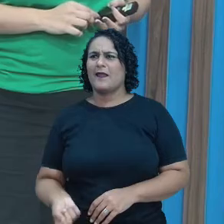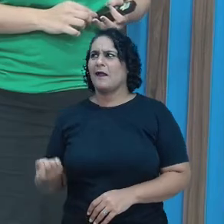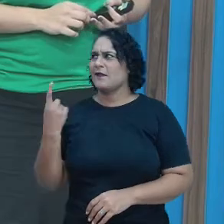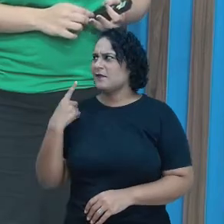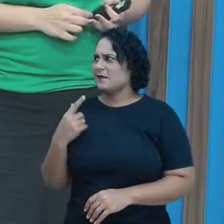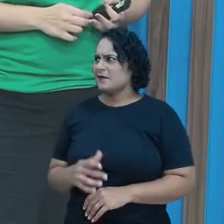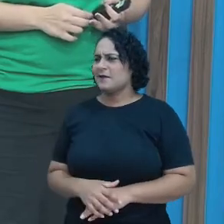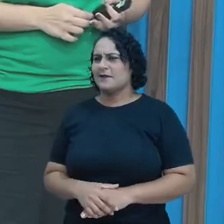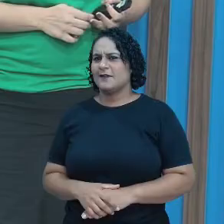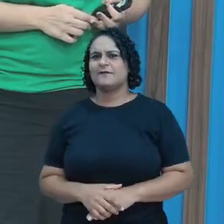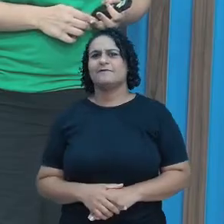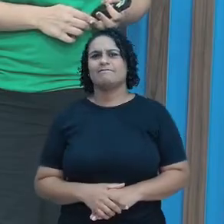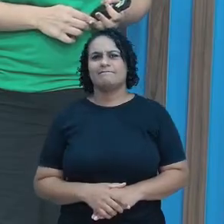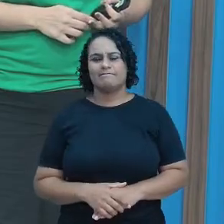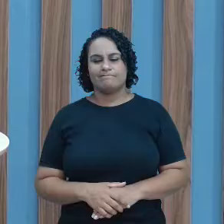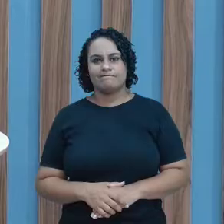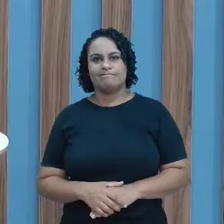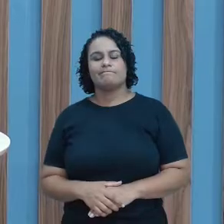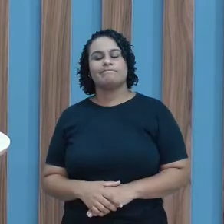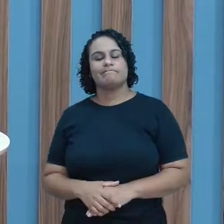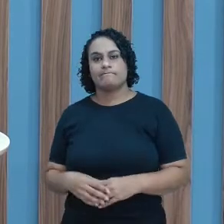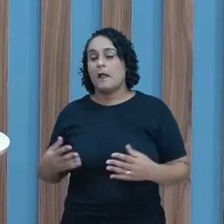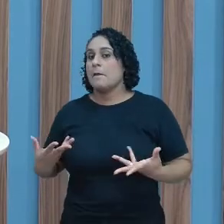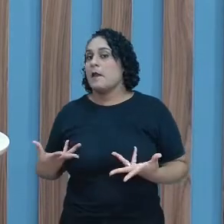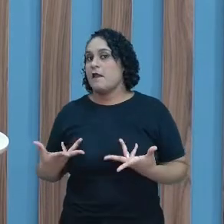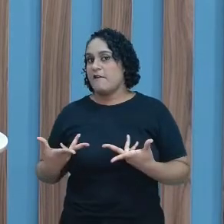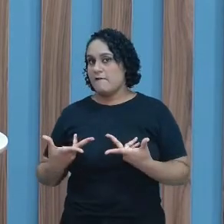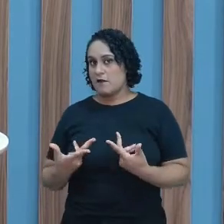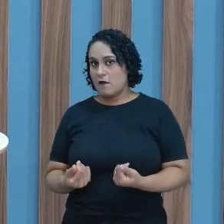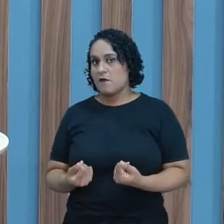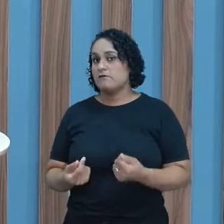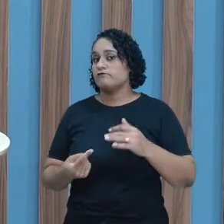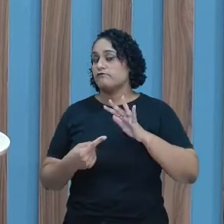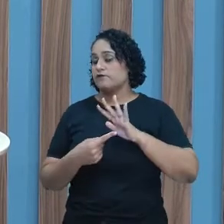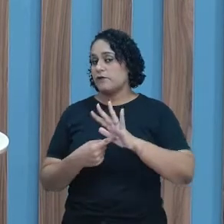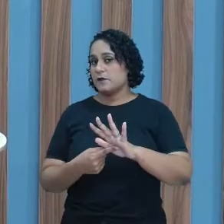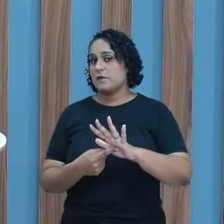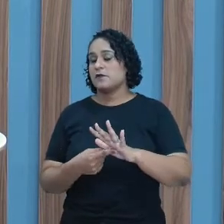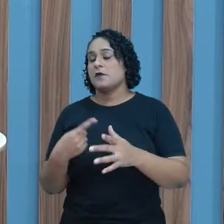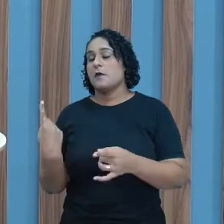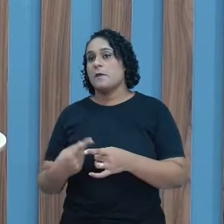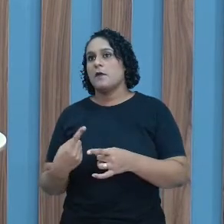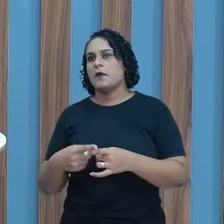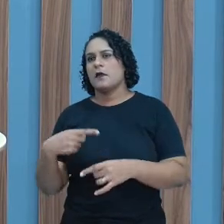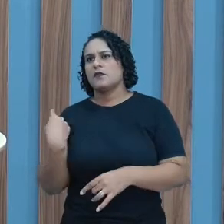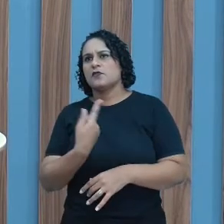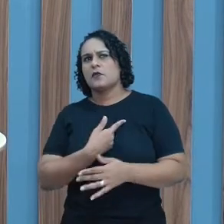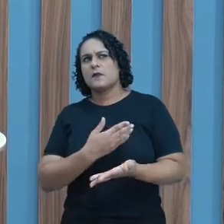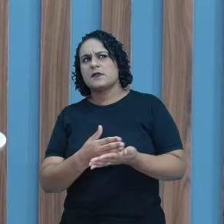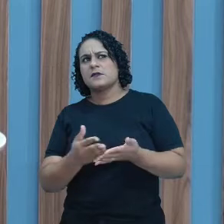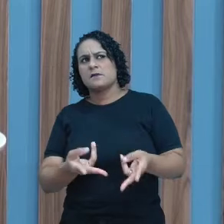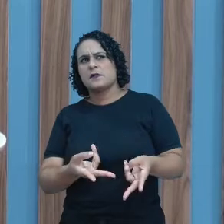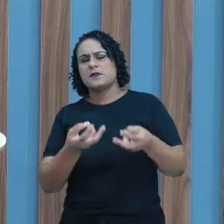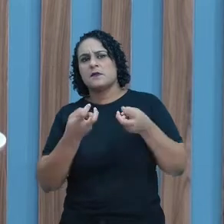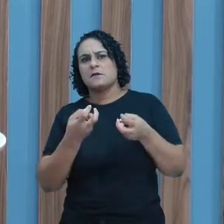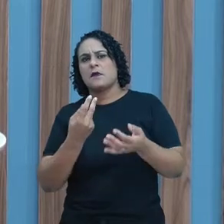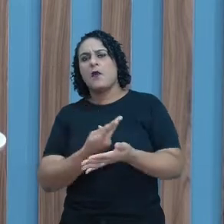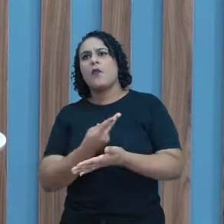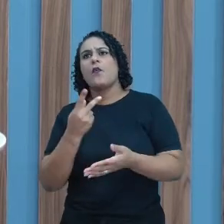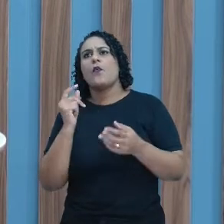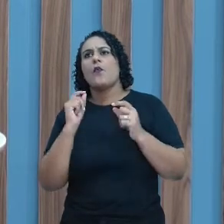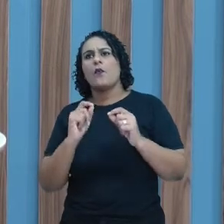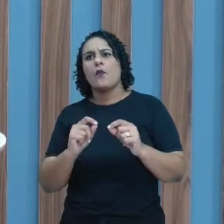né, professora? É muito fantástico essa questão que você está trazendo, para a gente começar a ver realmente o que